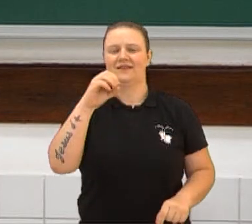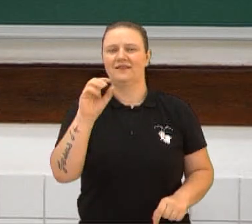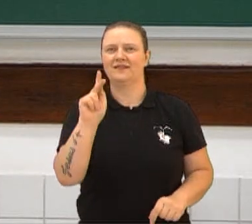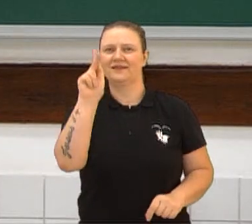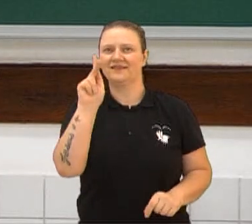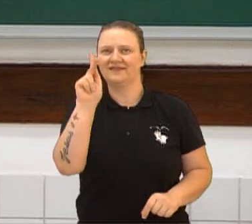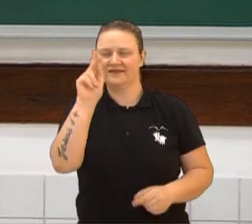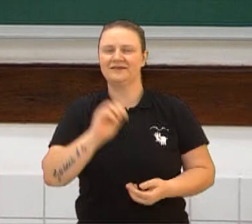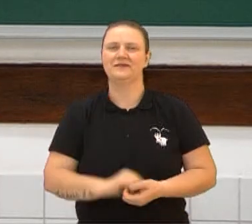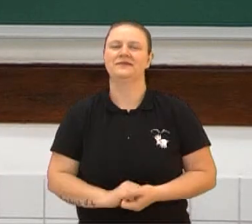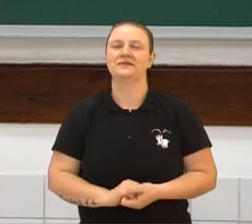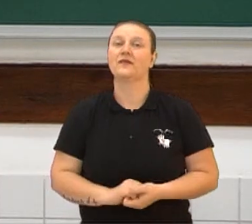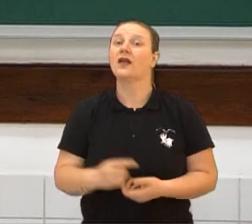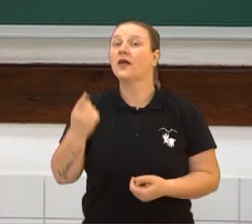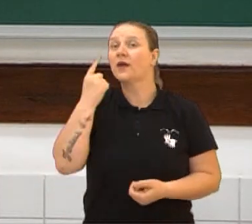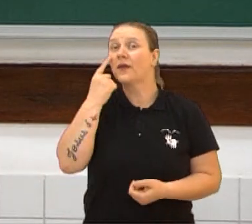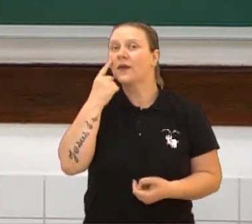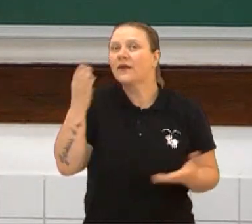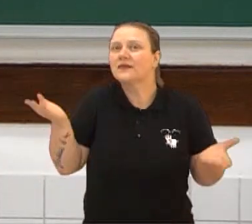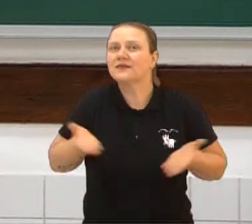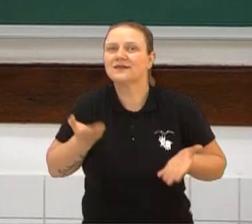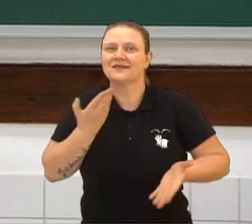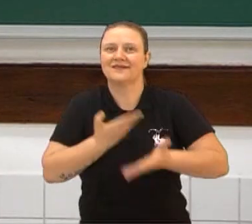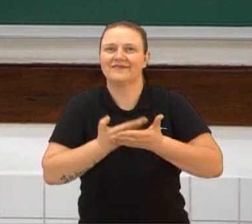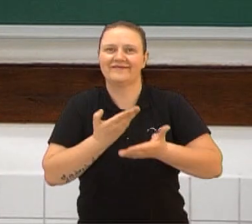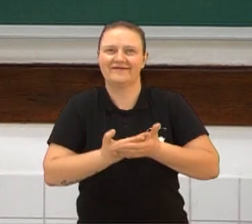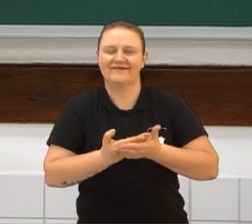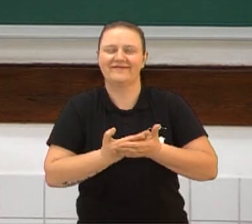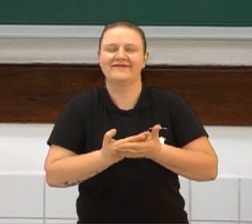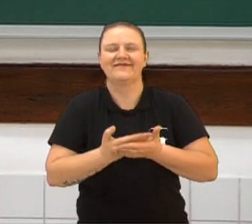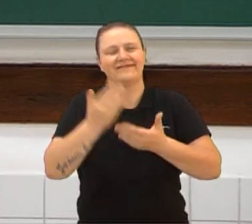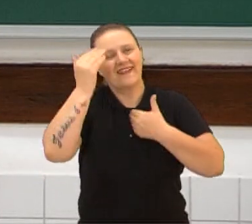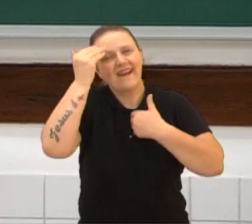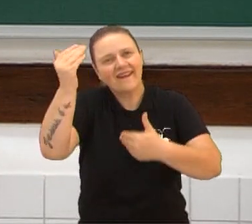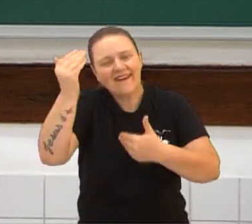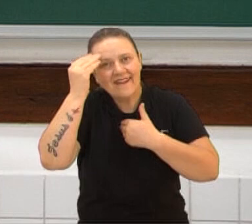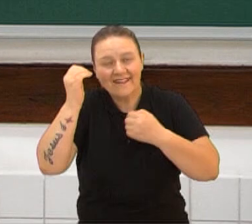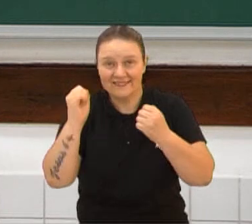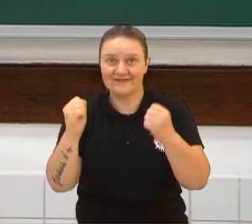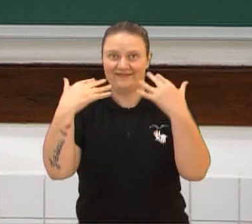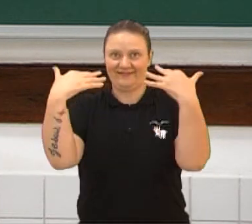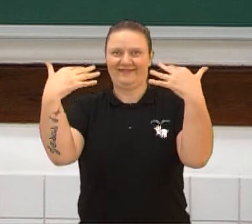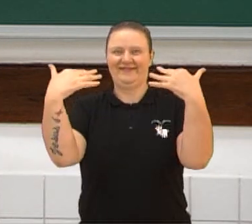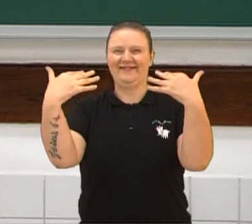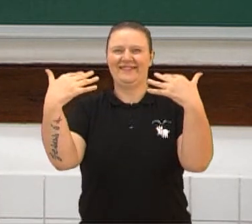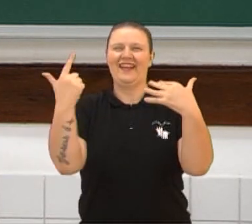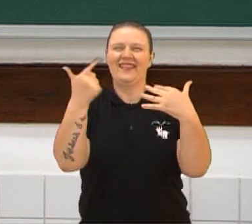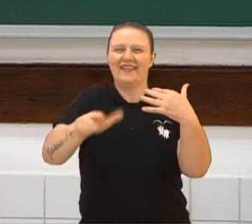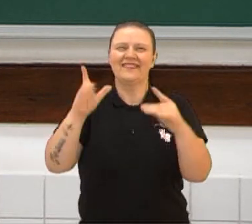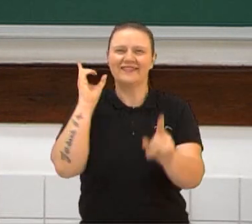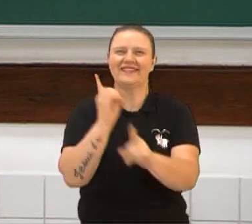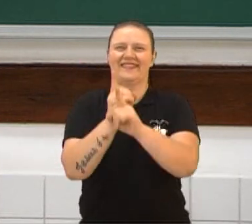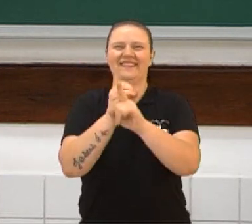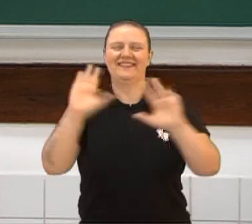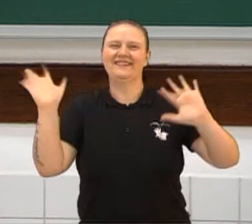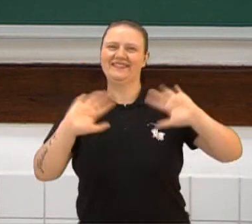Coyotes. Essa, então, foi nossa classe. Muchas gracias por su atención y hasta la próxima.